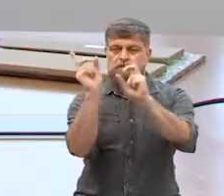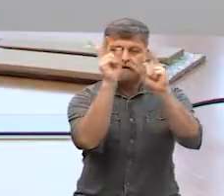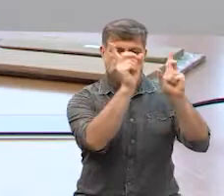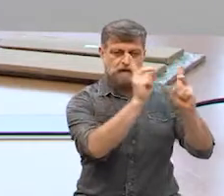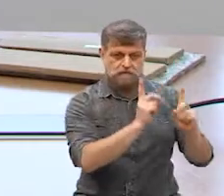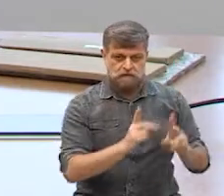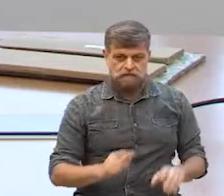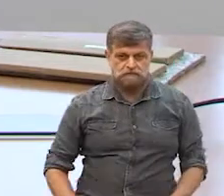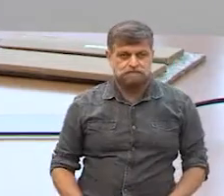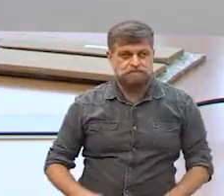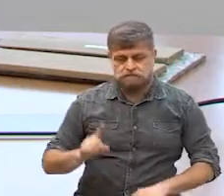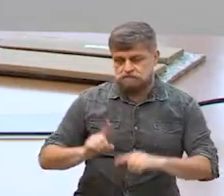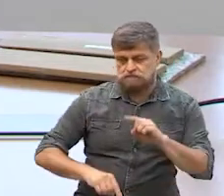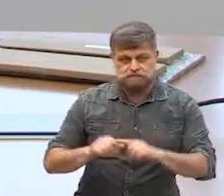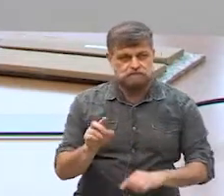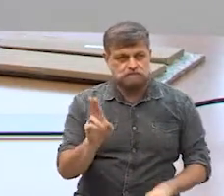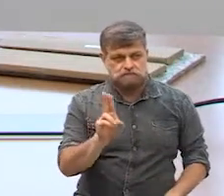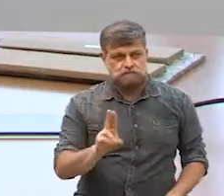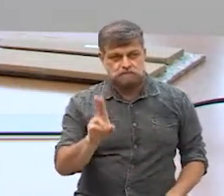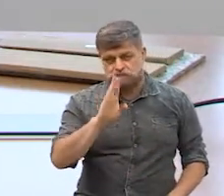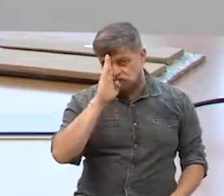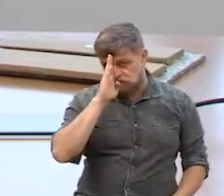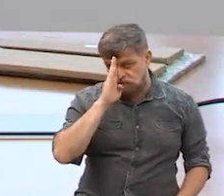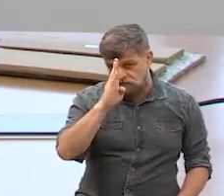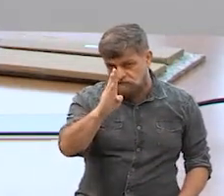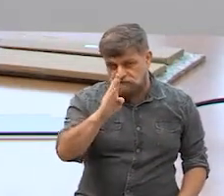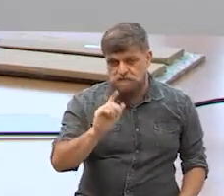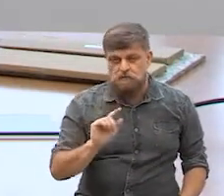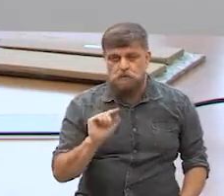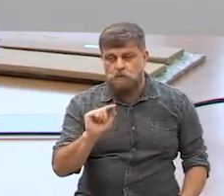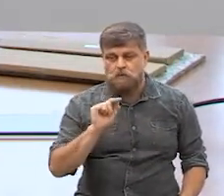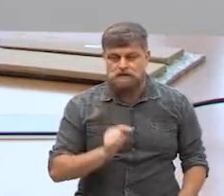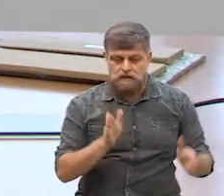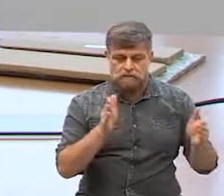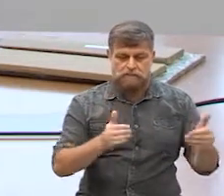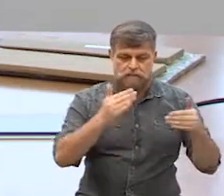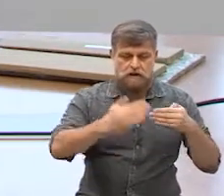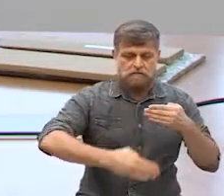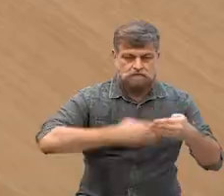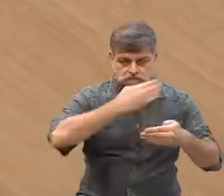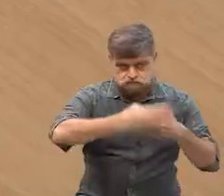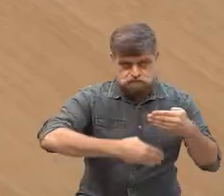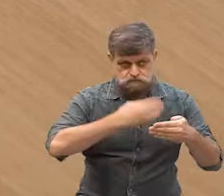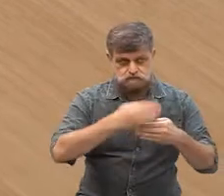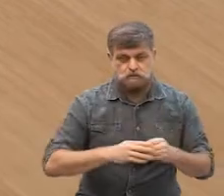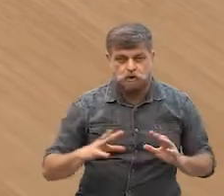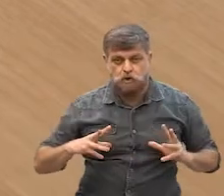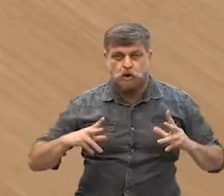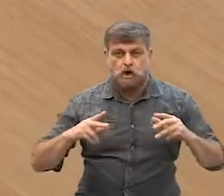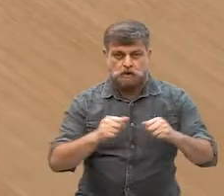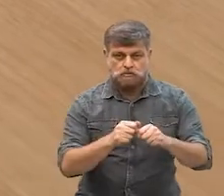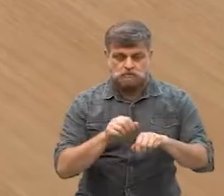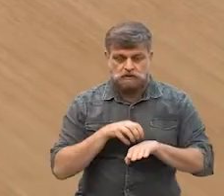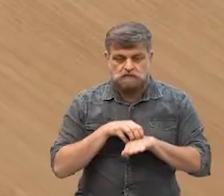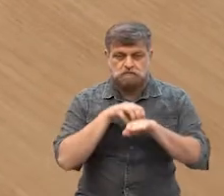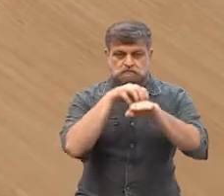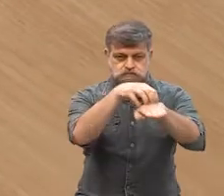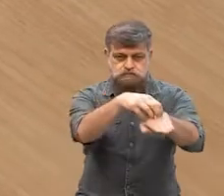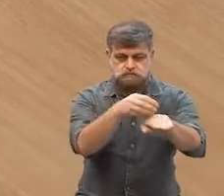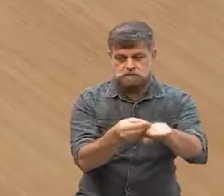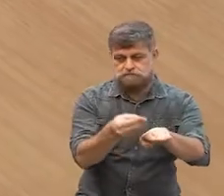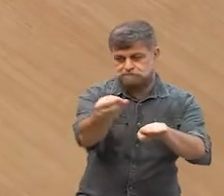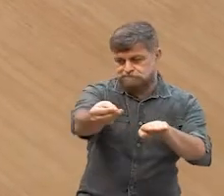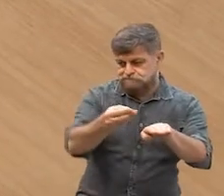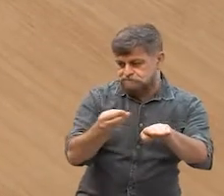produtos são utilizados principalmente na proteção de embalagens coletivas. Então, tudo que é transporte, né, e